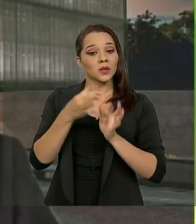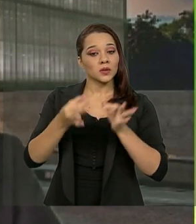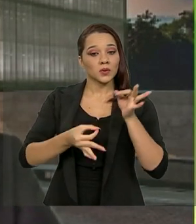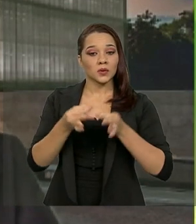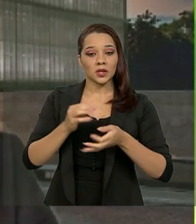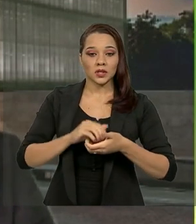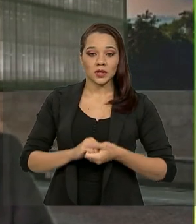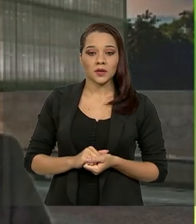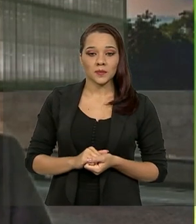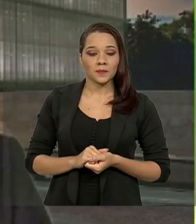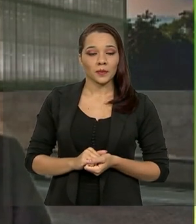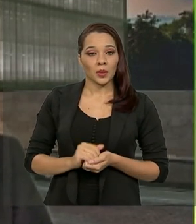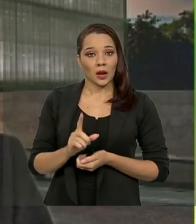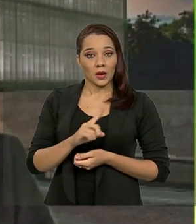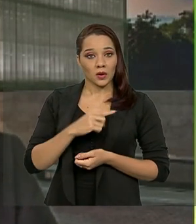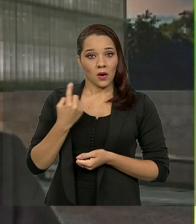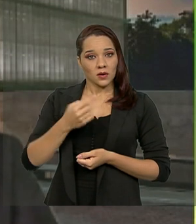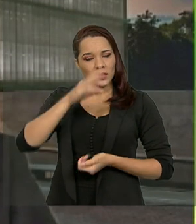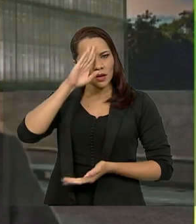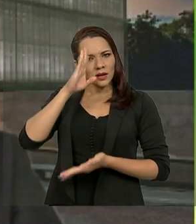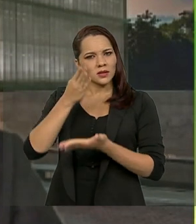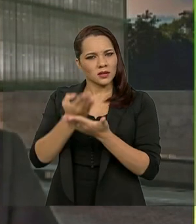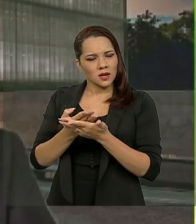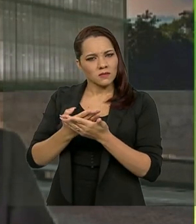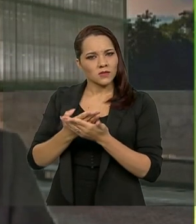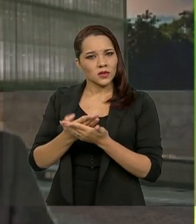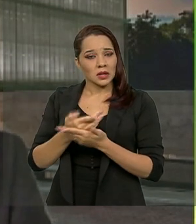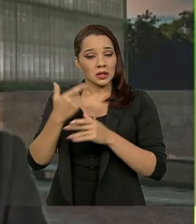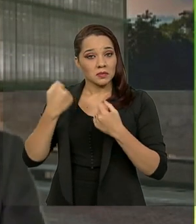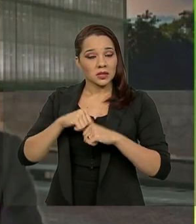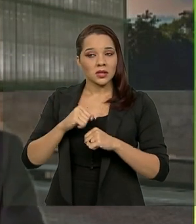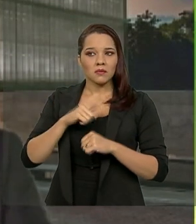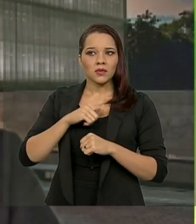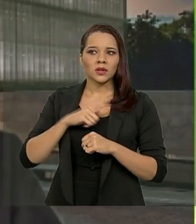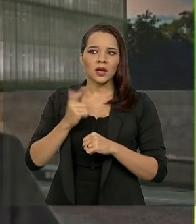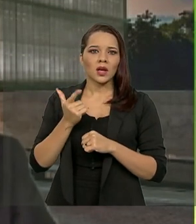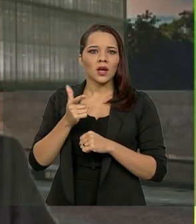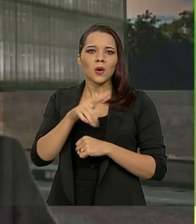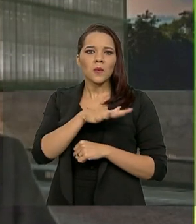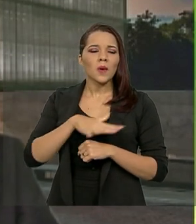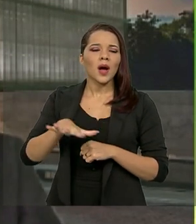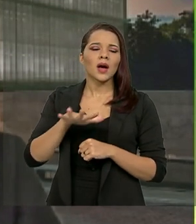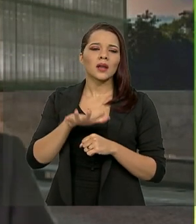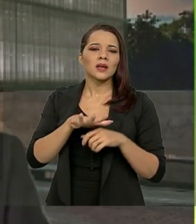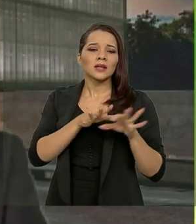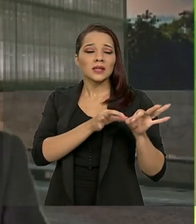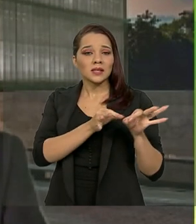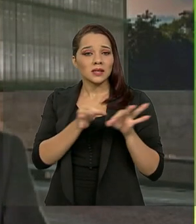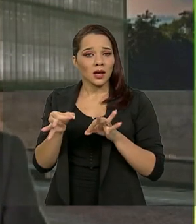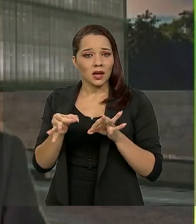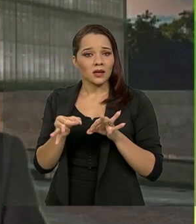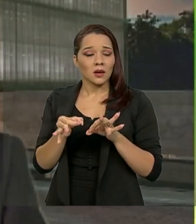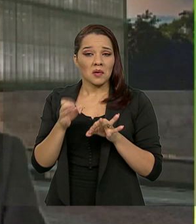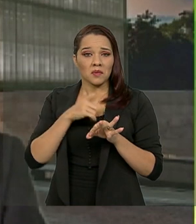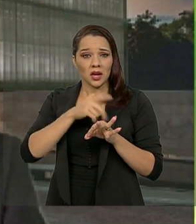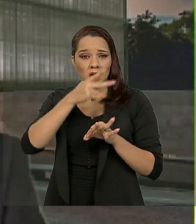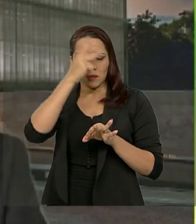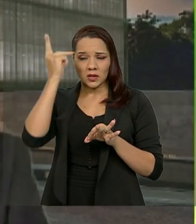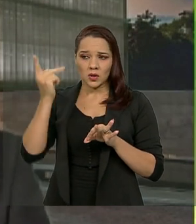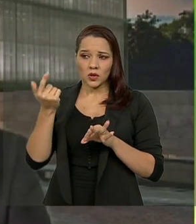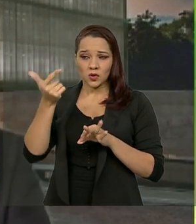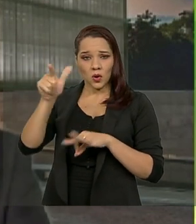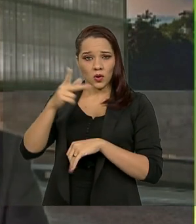Nós acreditamos que precisamos criar um clima adequado para que o investidor